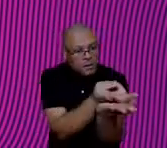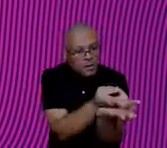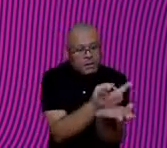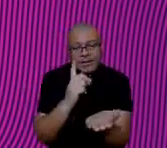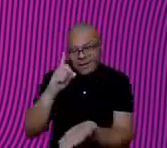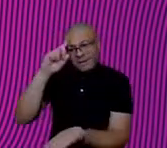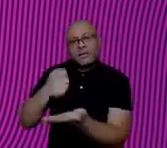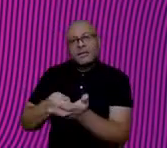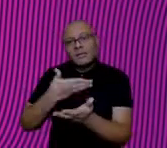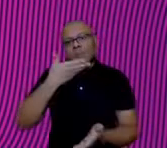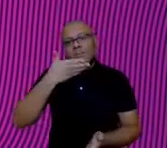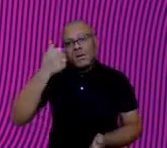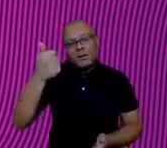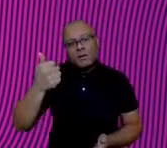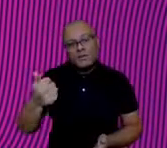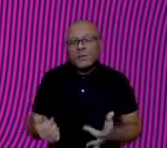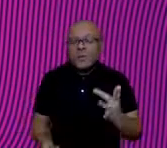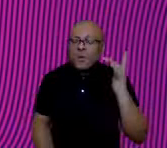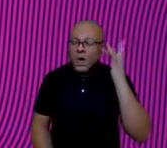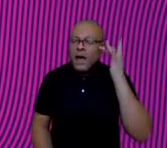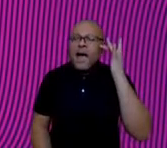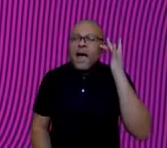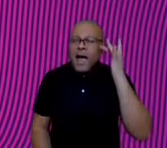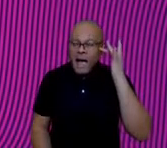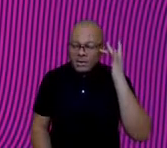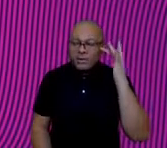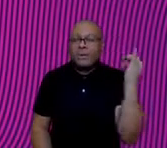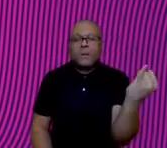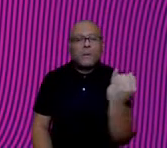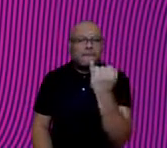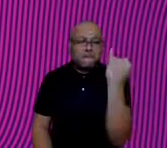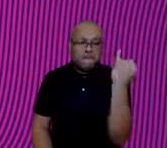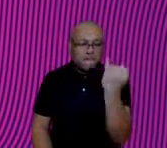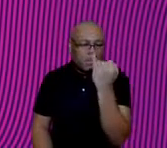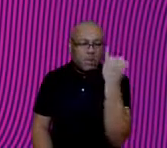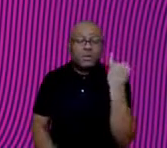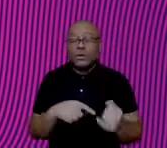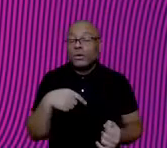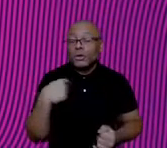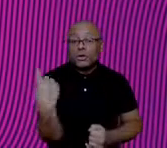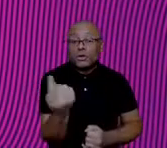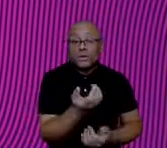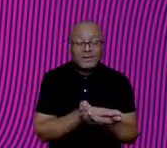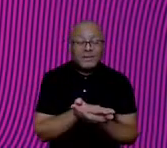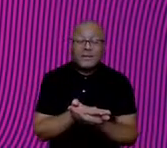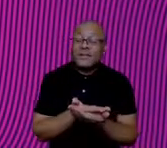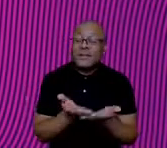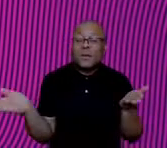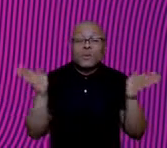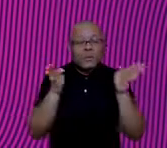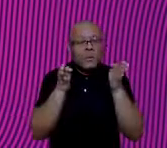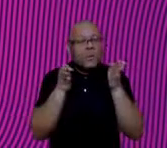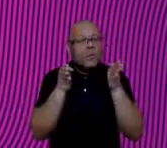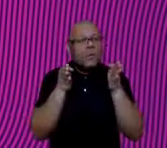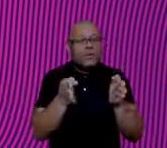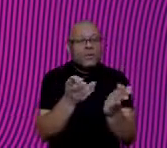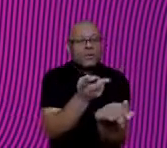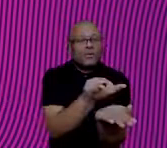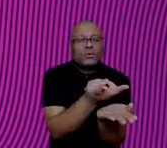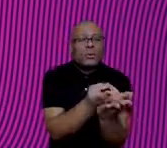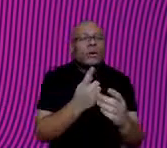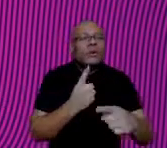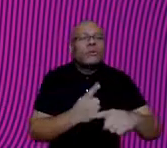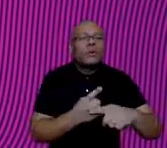Eu acho importante que a gente não perca o foco no paciente, porque no momento em que a